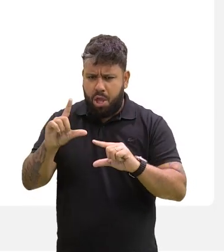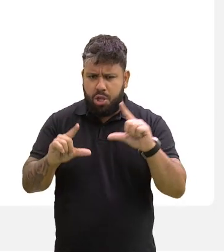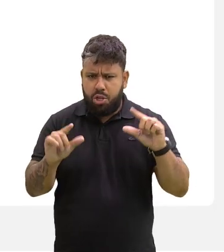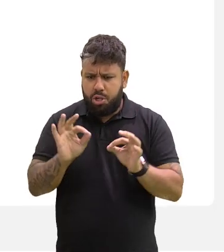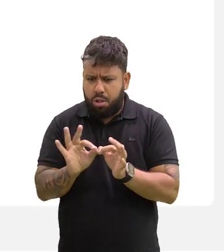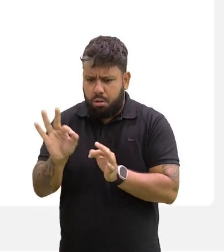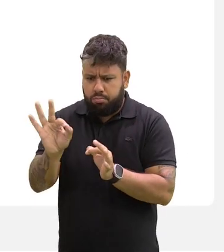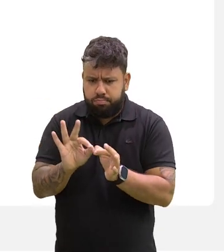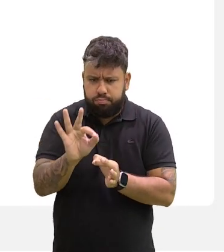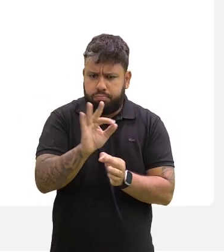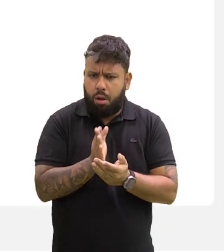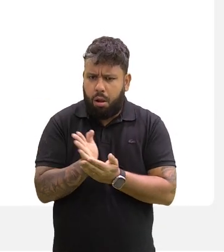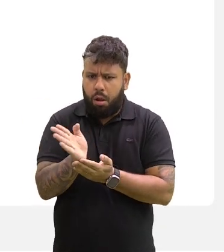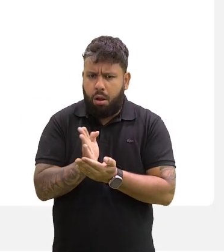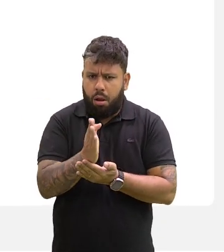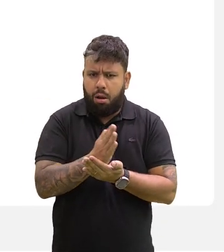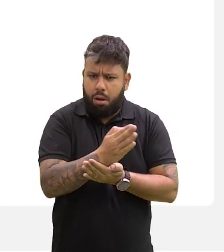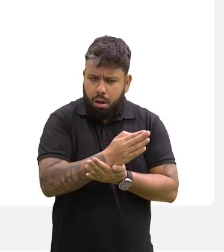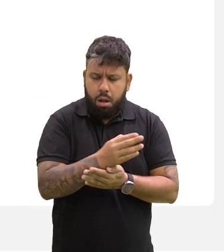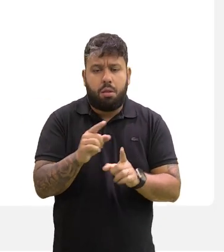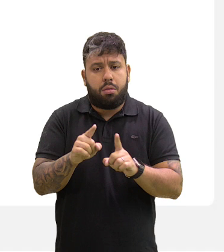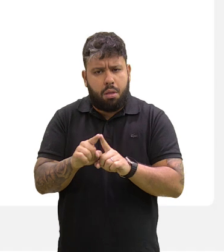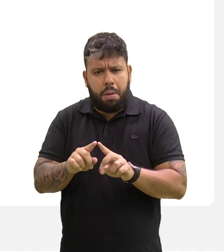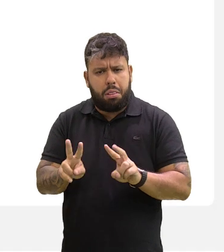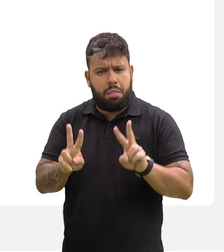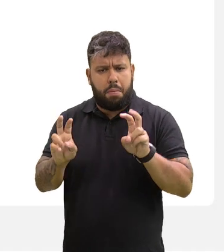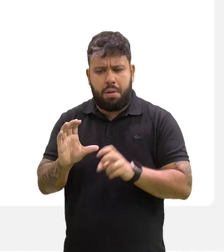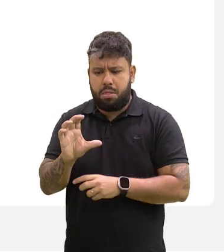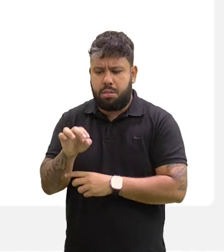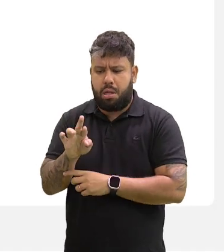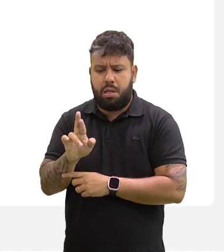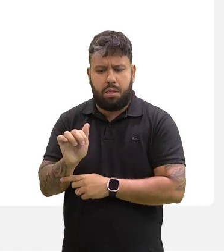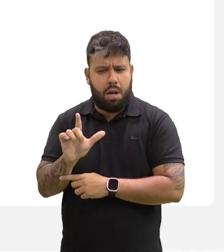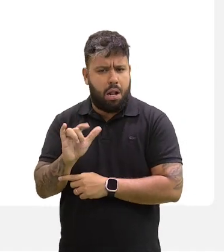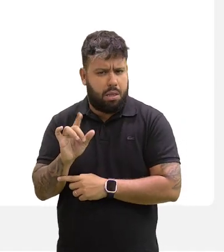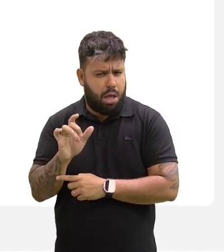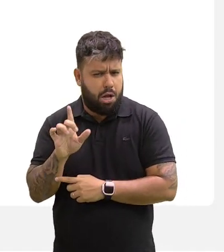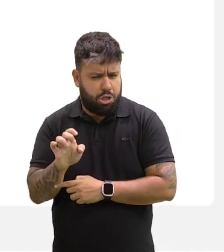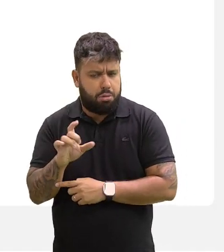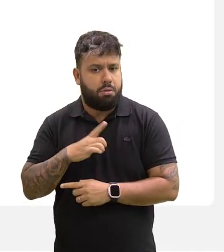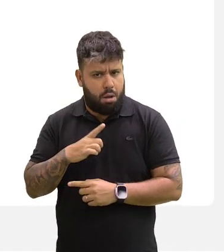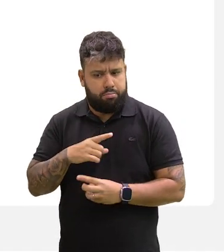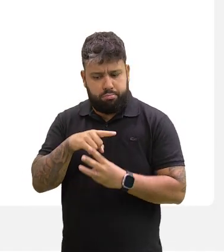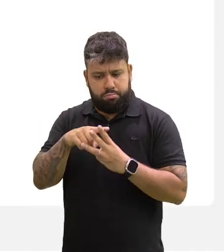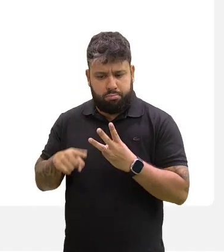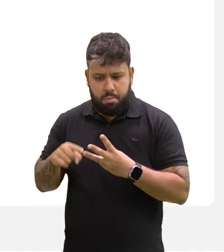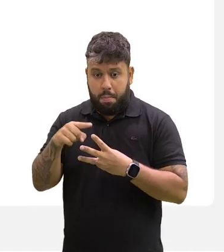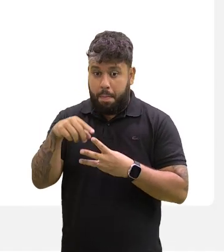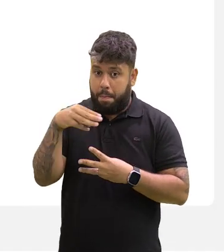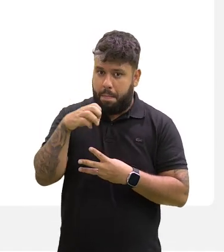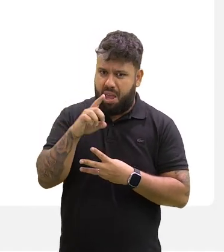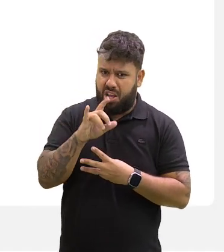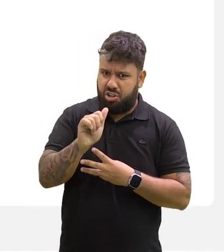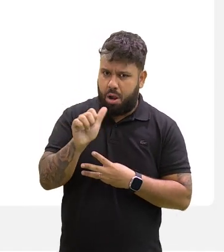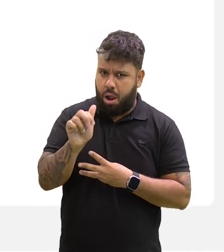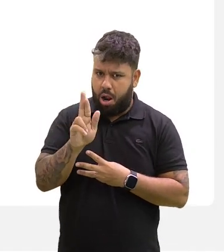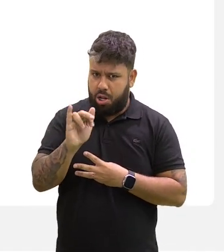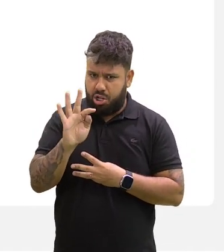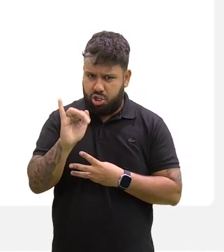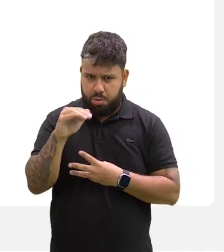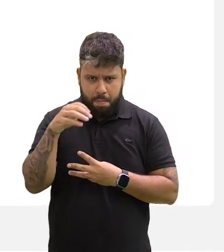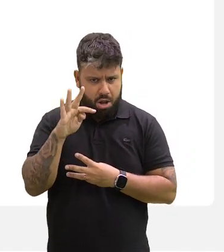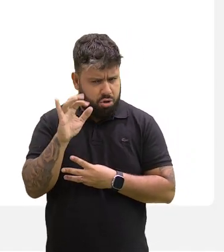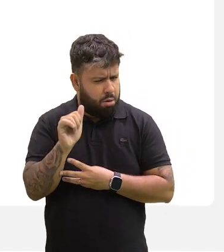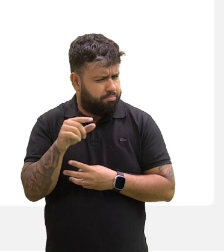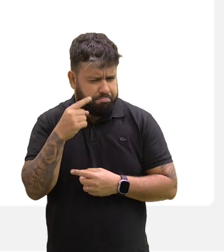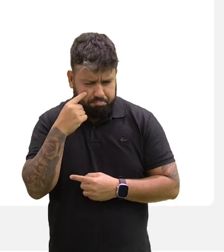de medidas de centralidade. Aí eu destaco três, né? A média aritmética, vamos à definição. Seja x